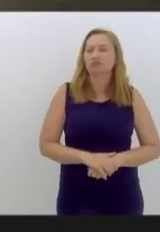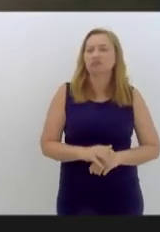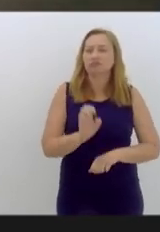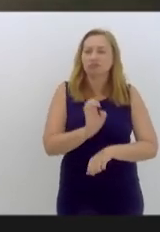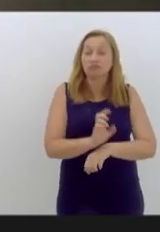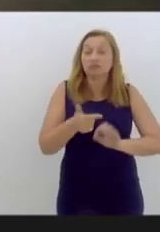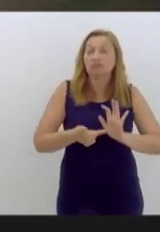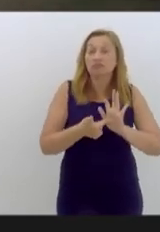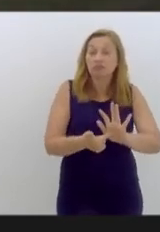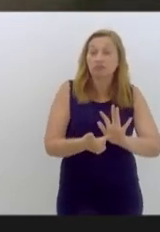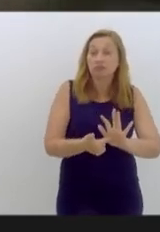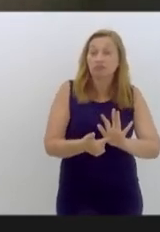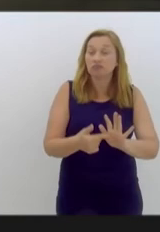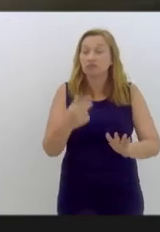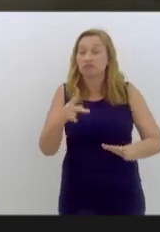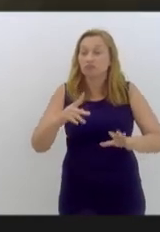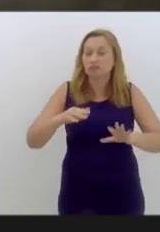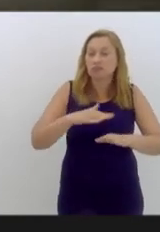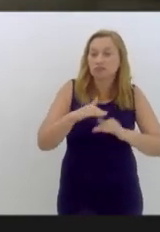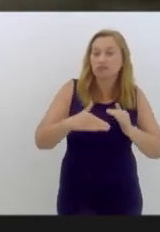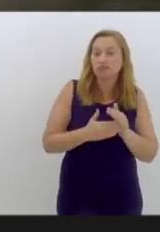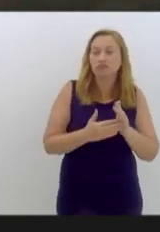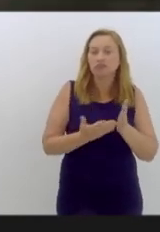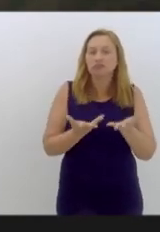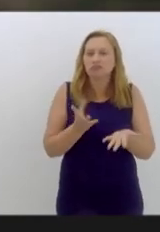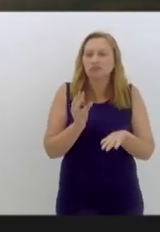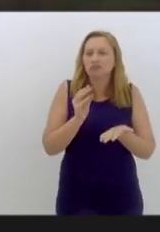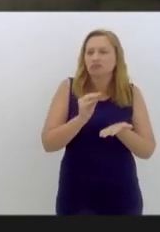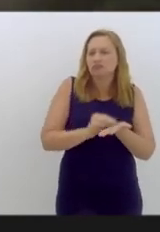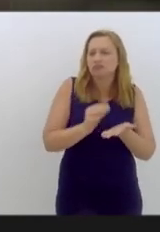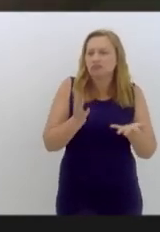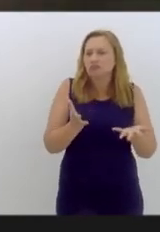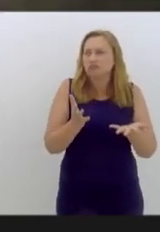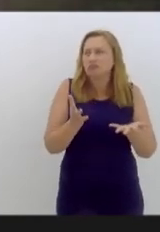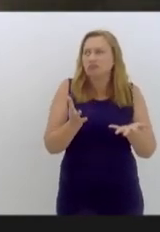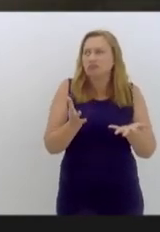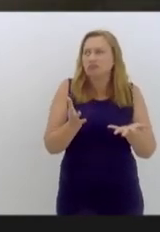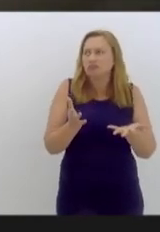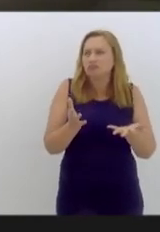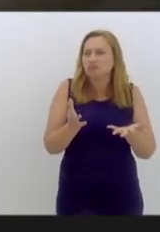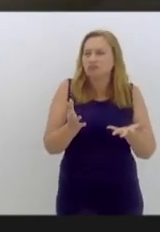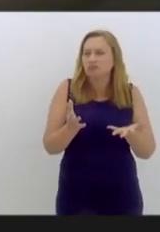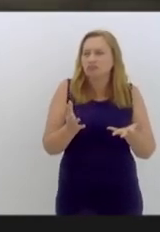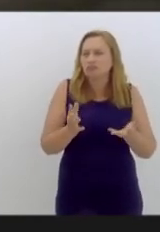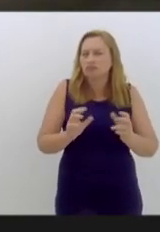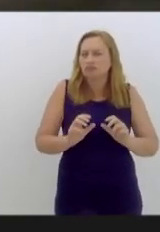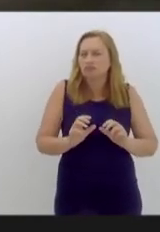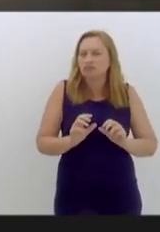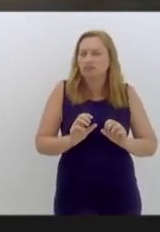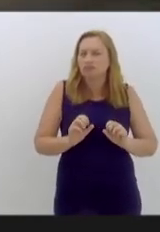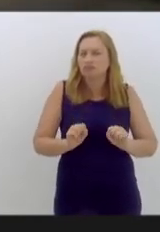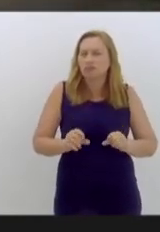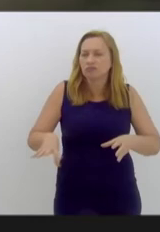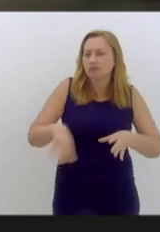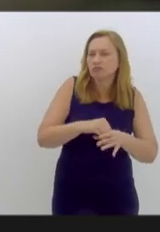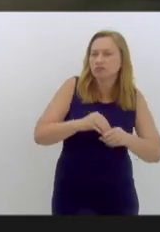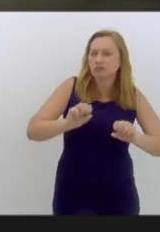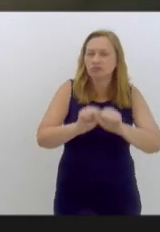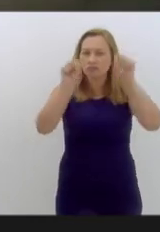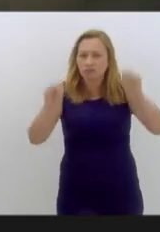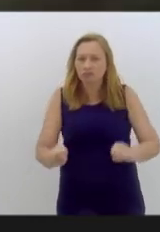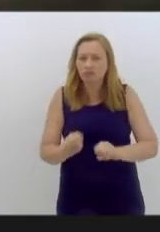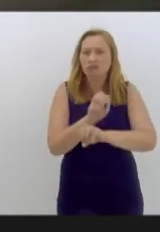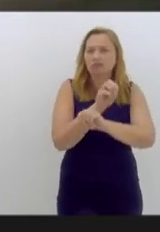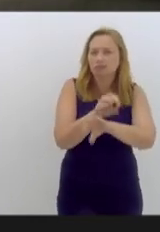mostra a sua total falta de descompasso, a sua total falta de sincronia com o sistema